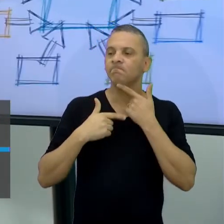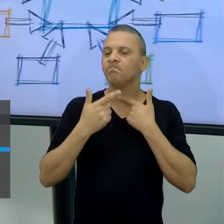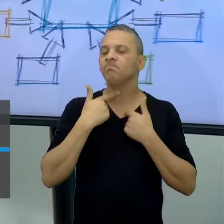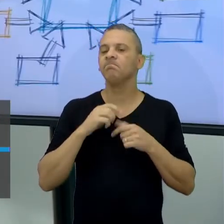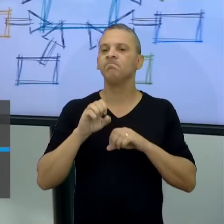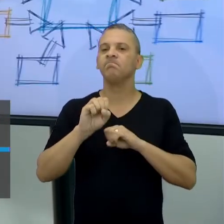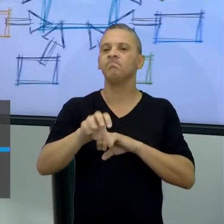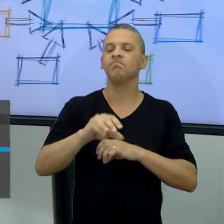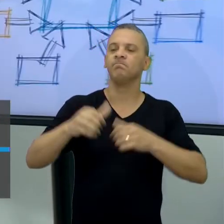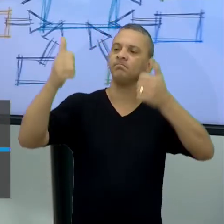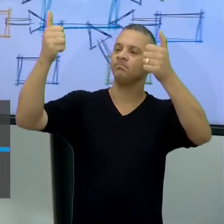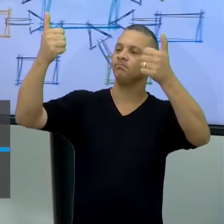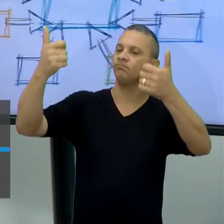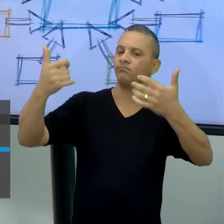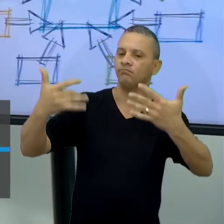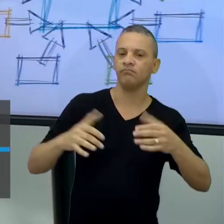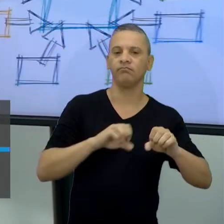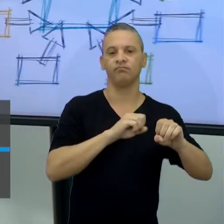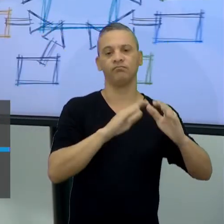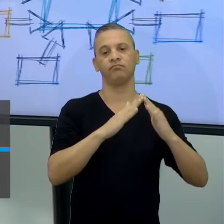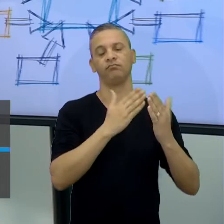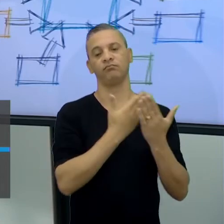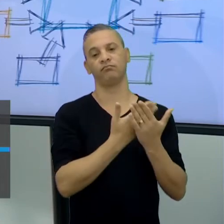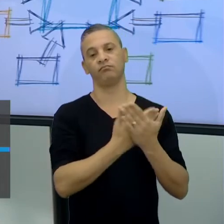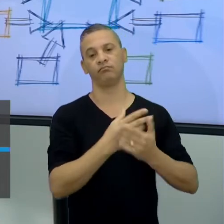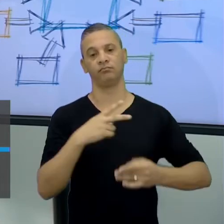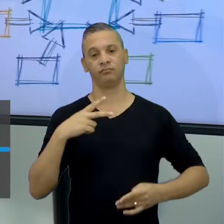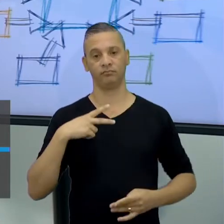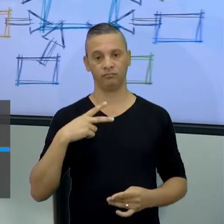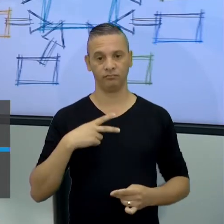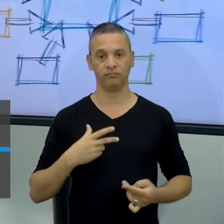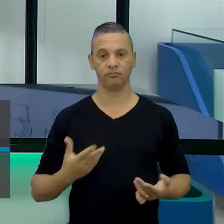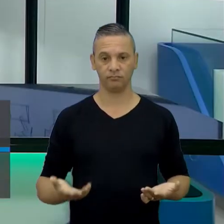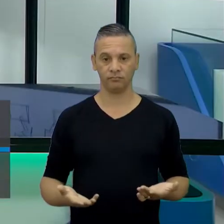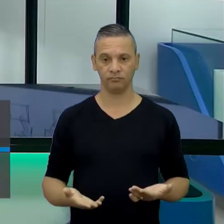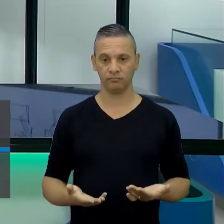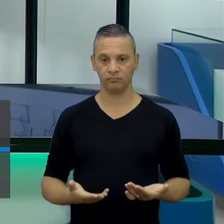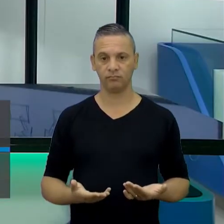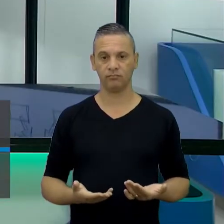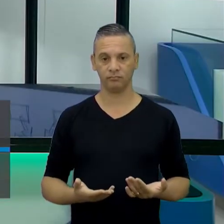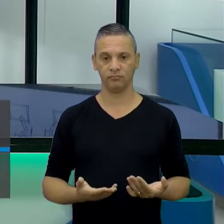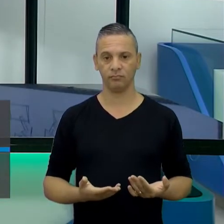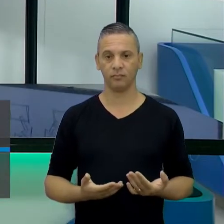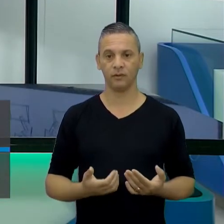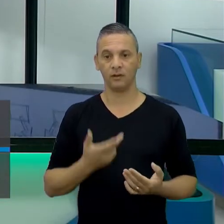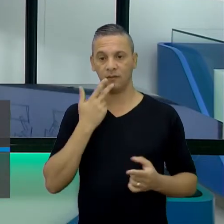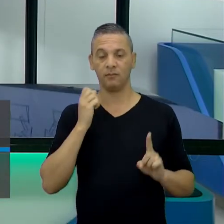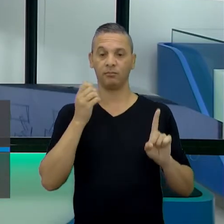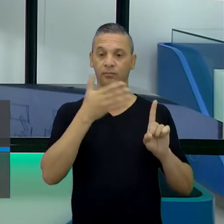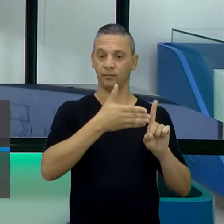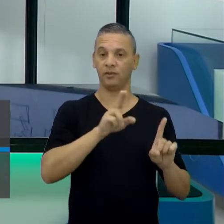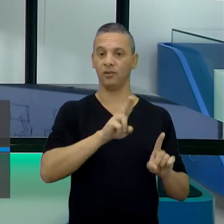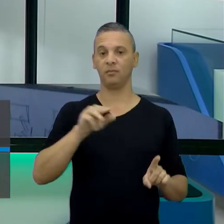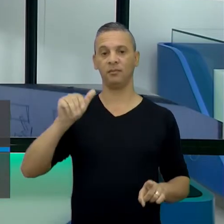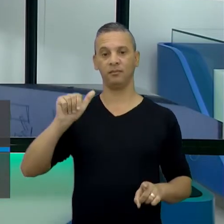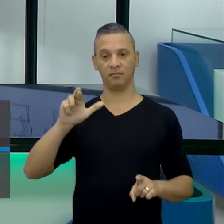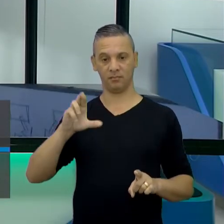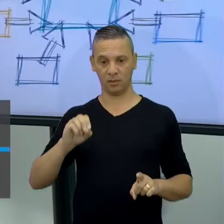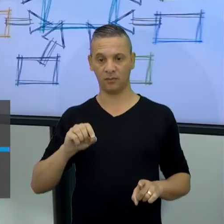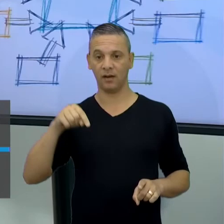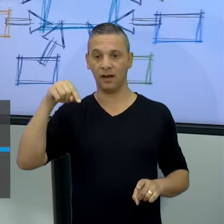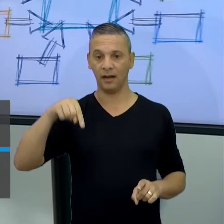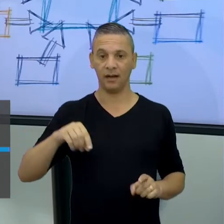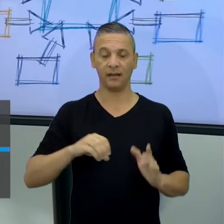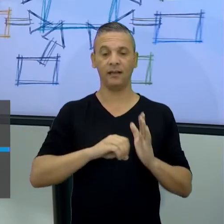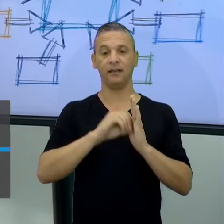essas explicações numa aula numa escola particular. Vou dar os créditos a Mauro Marcel. A nossa escola, o Centro de